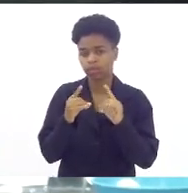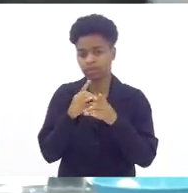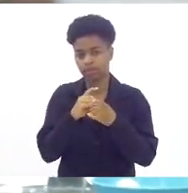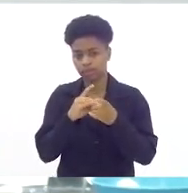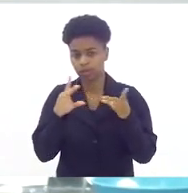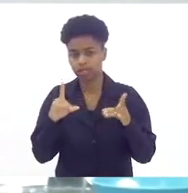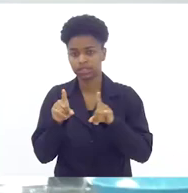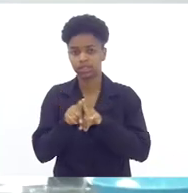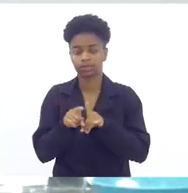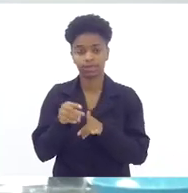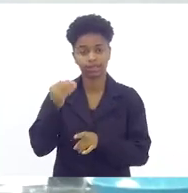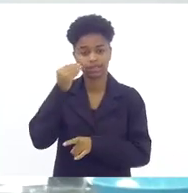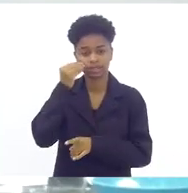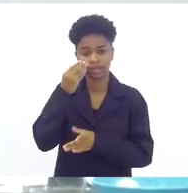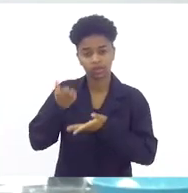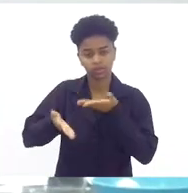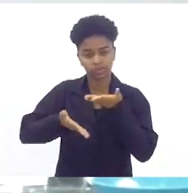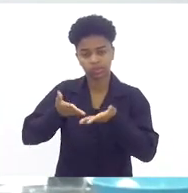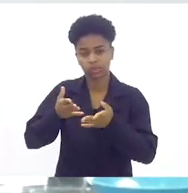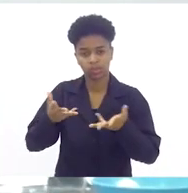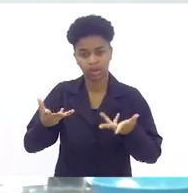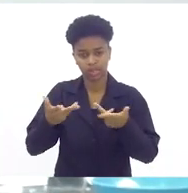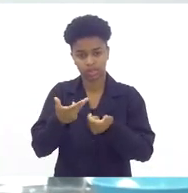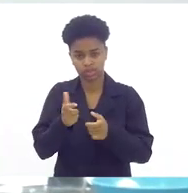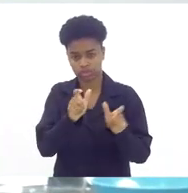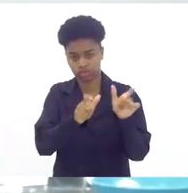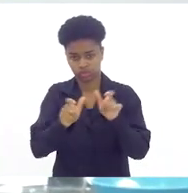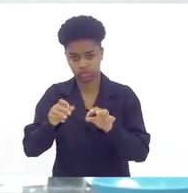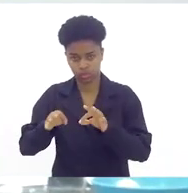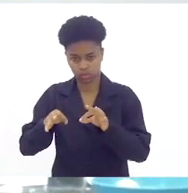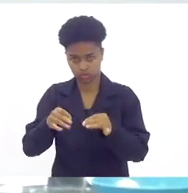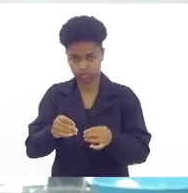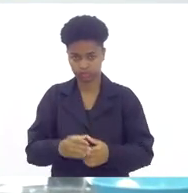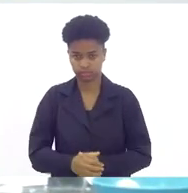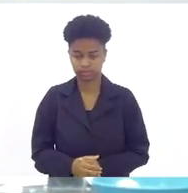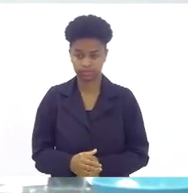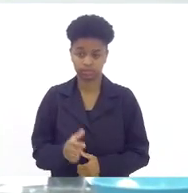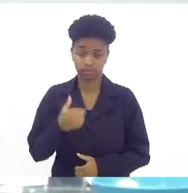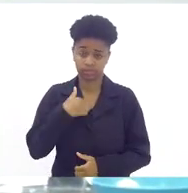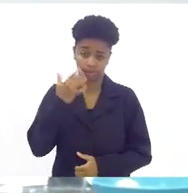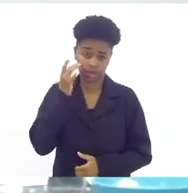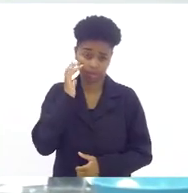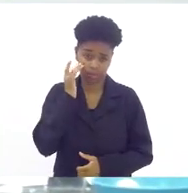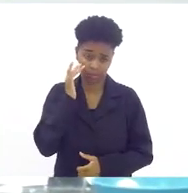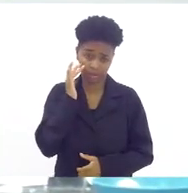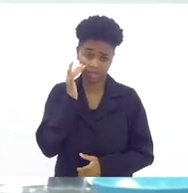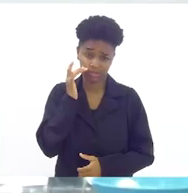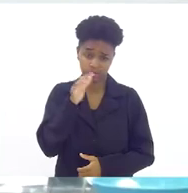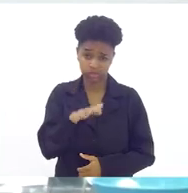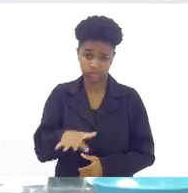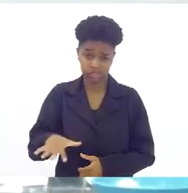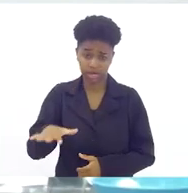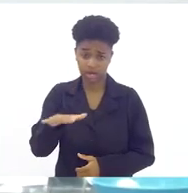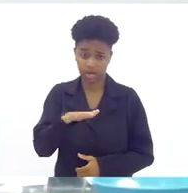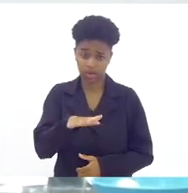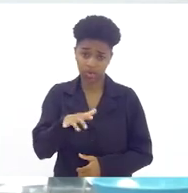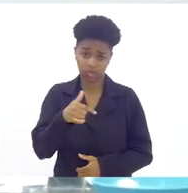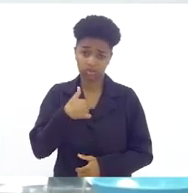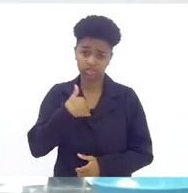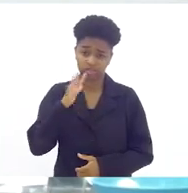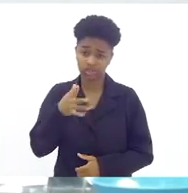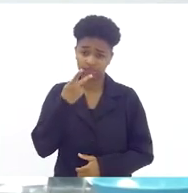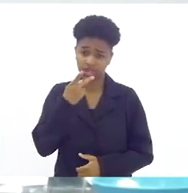a qualidade do atendimento a todos eu acho que de uma forma geral acho que eu